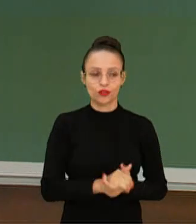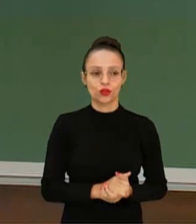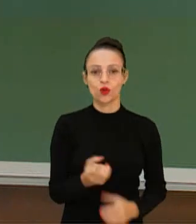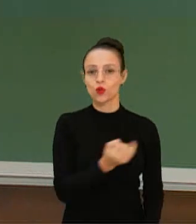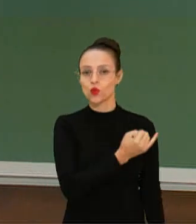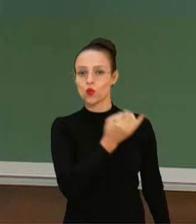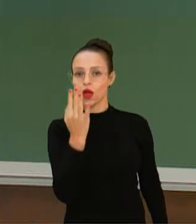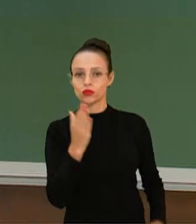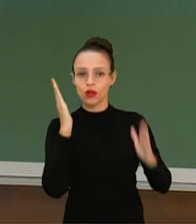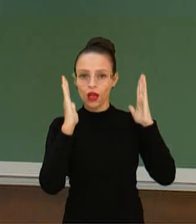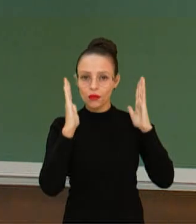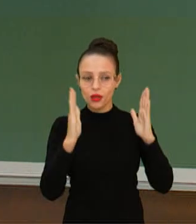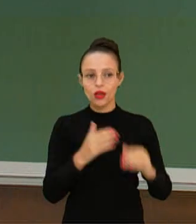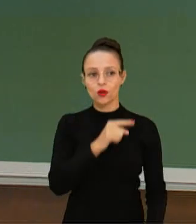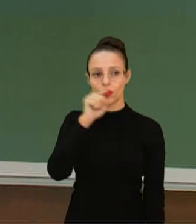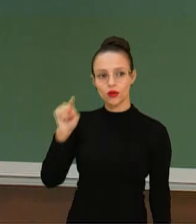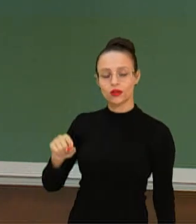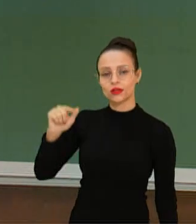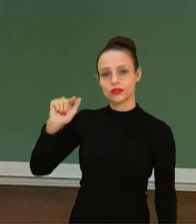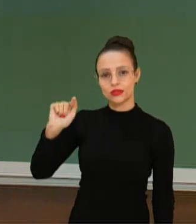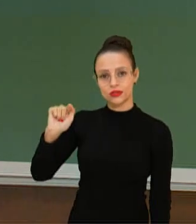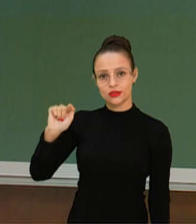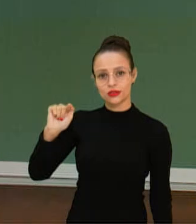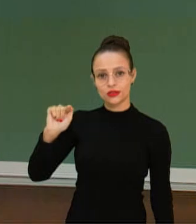Quantos caminhões serão necessários para